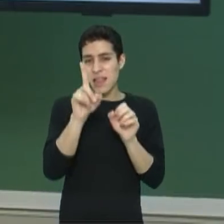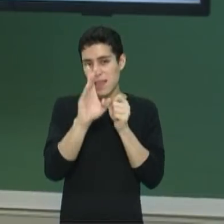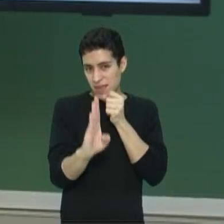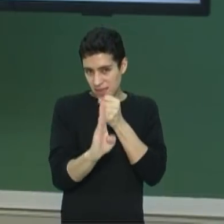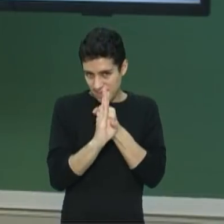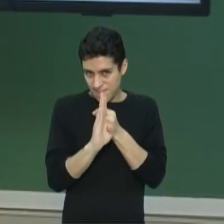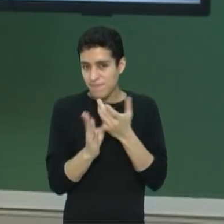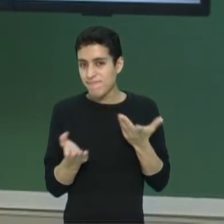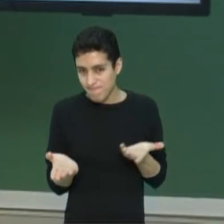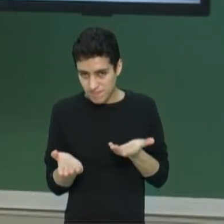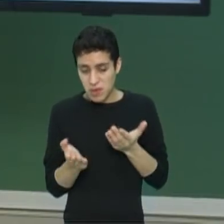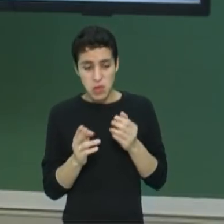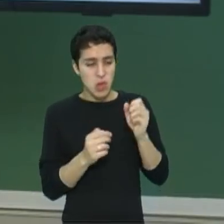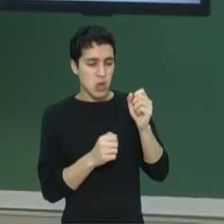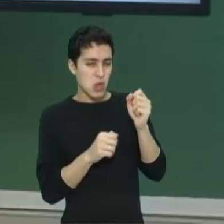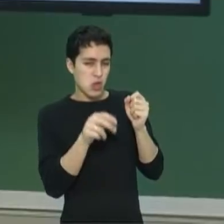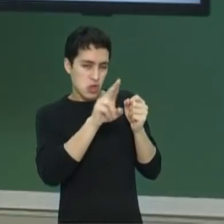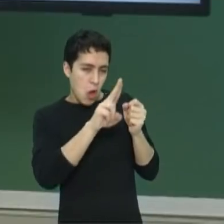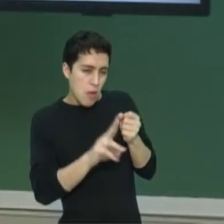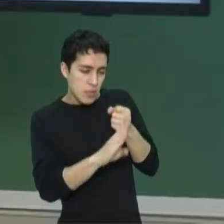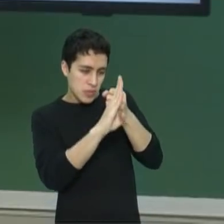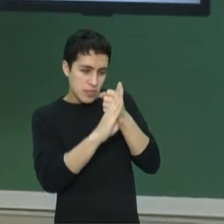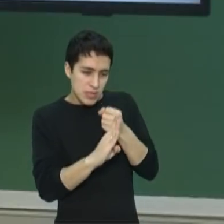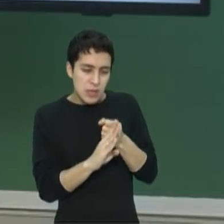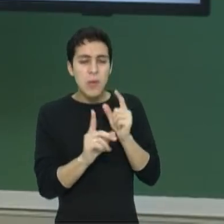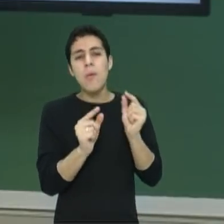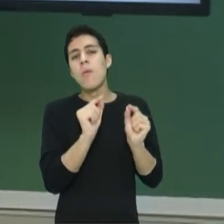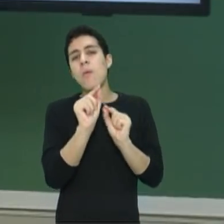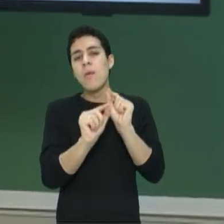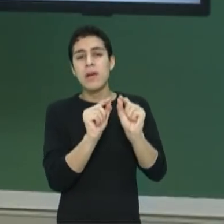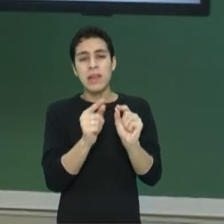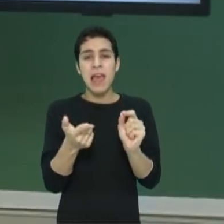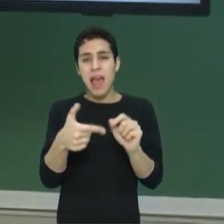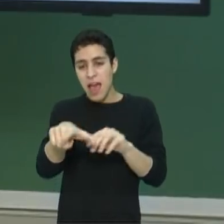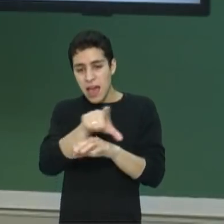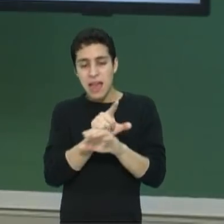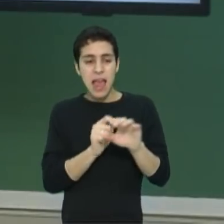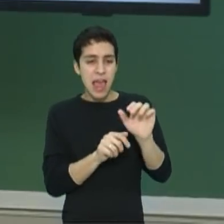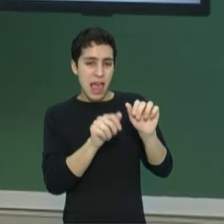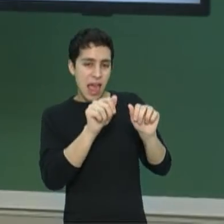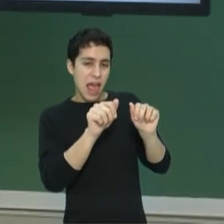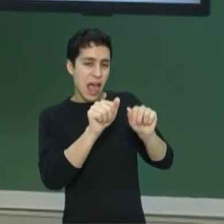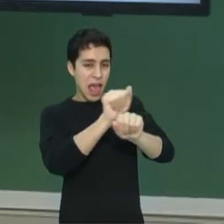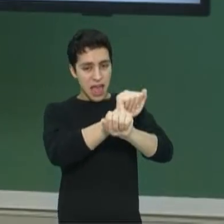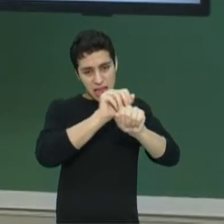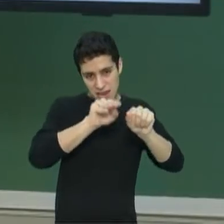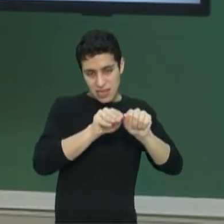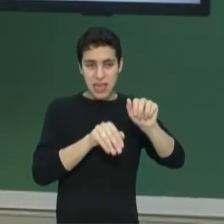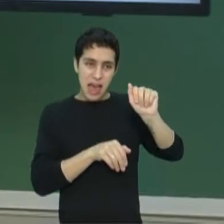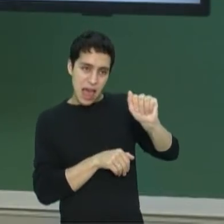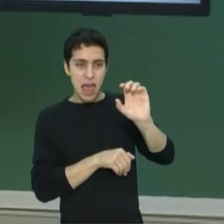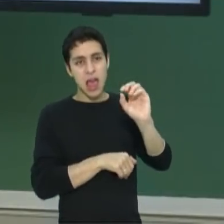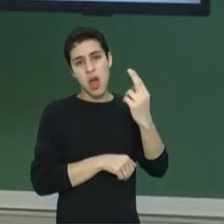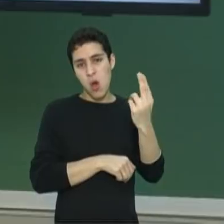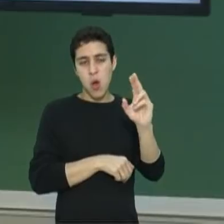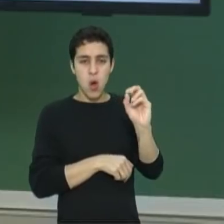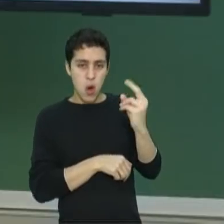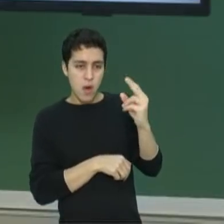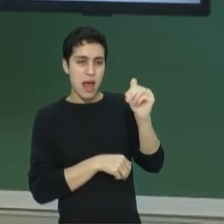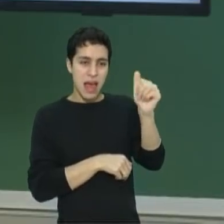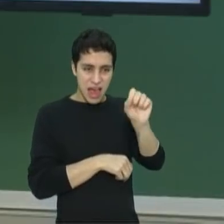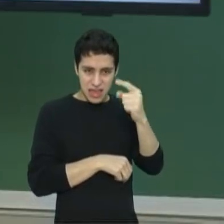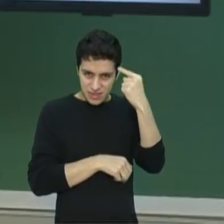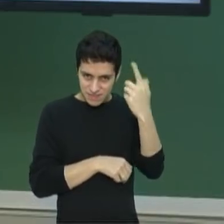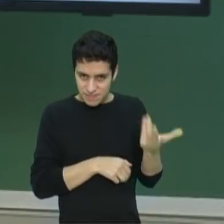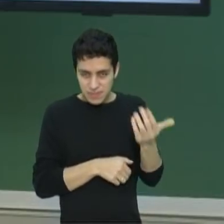Os substantivos, os nomes, eles são marcados pelos artigos definidos ou indefinidos na frente, ou a ou os as. Então, a certeza é um